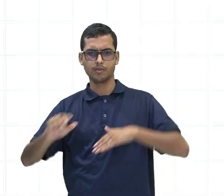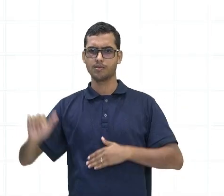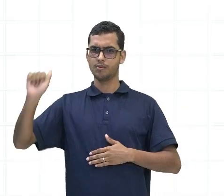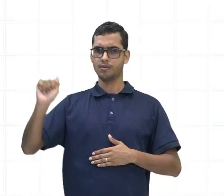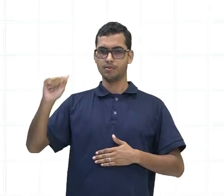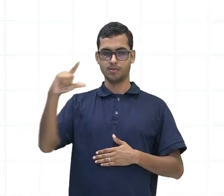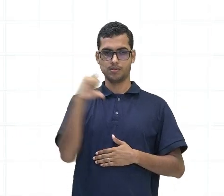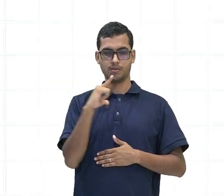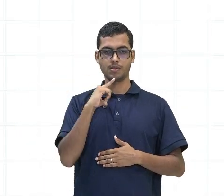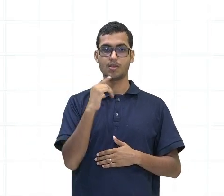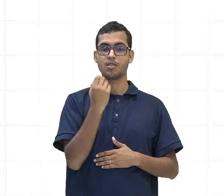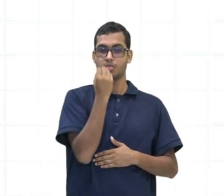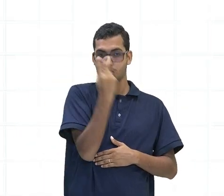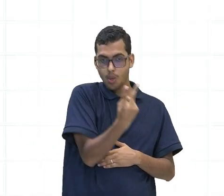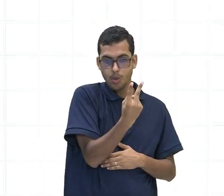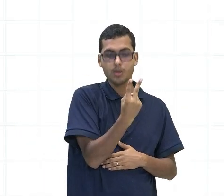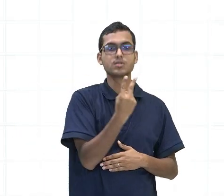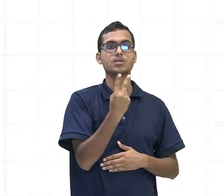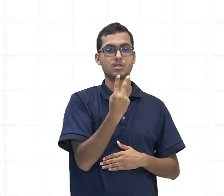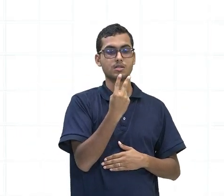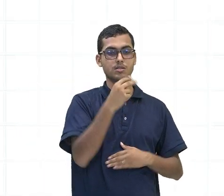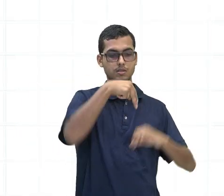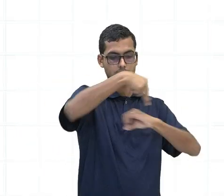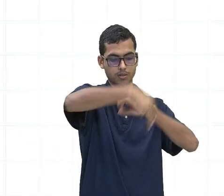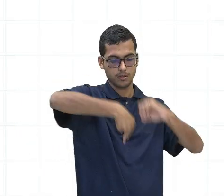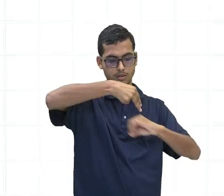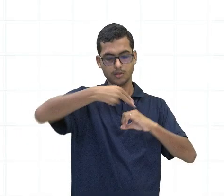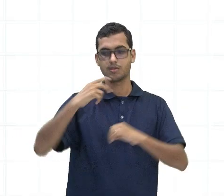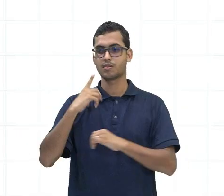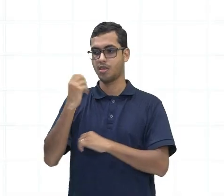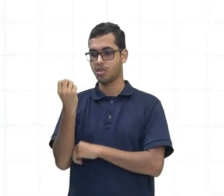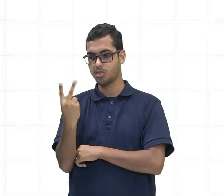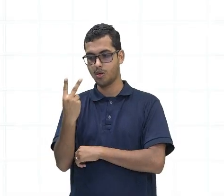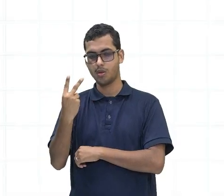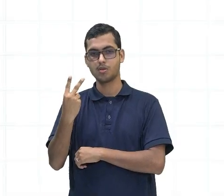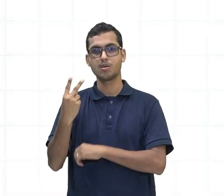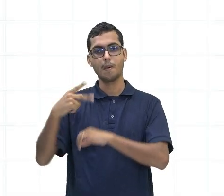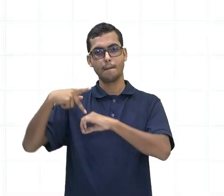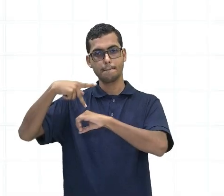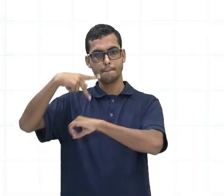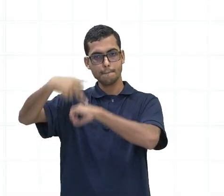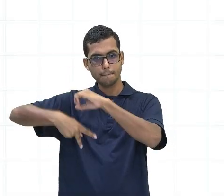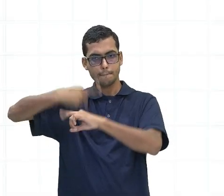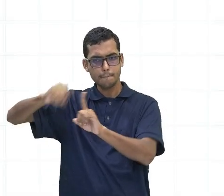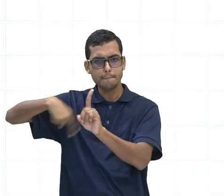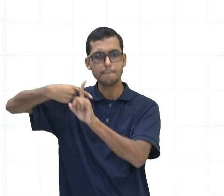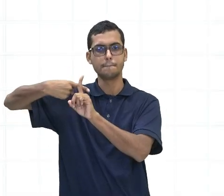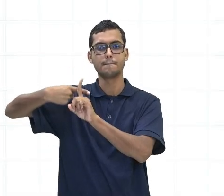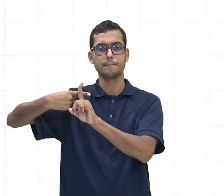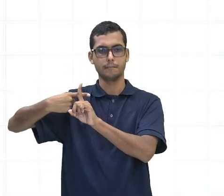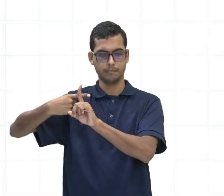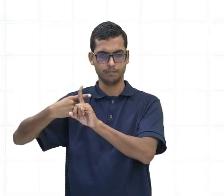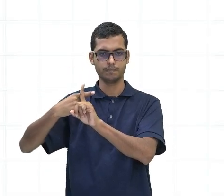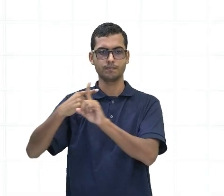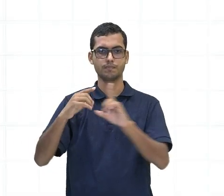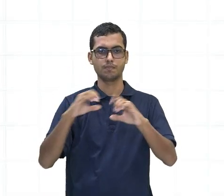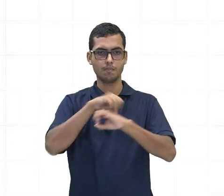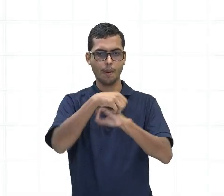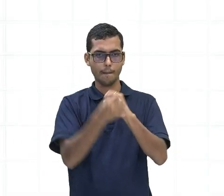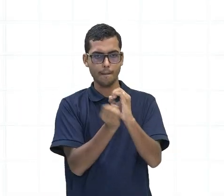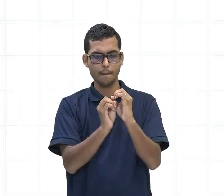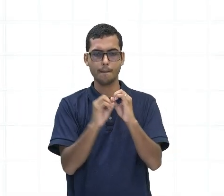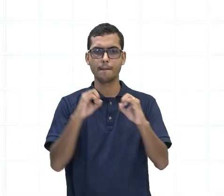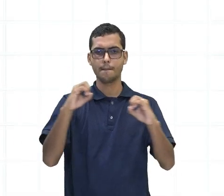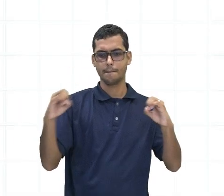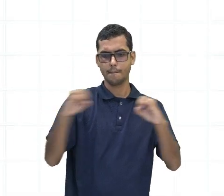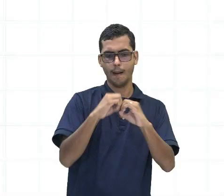2 prótons. Então, há um total de 4 partículas que se desprendem do núcleo atômico e são emitidas. E